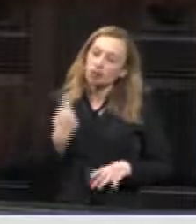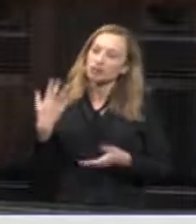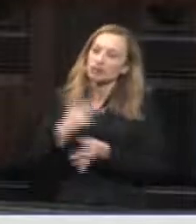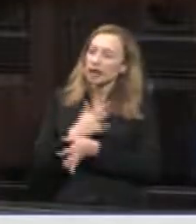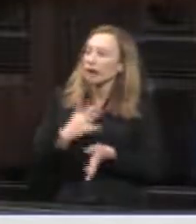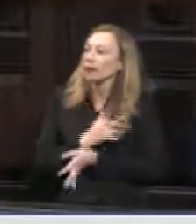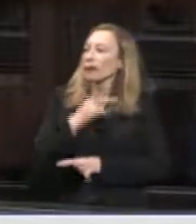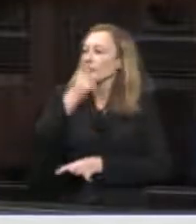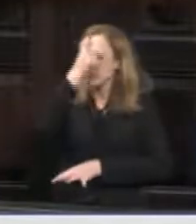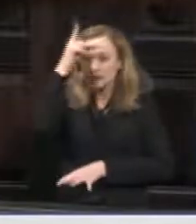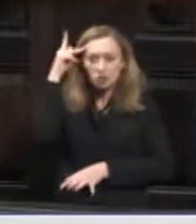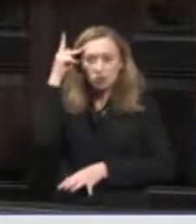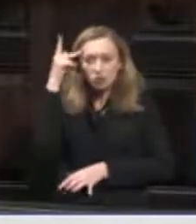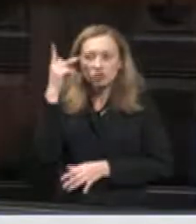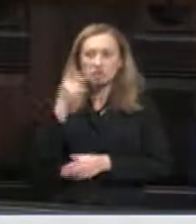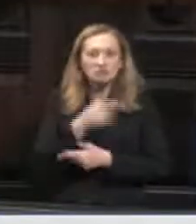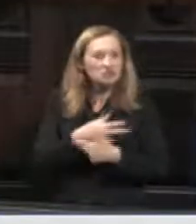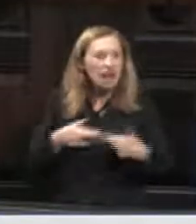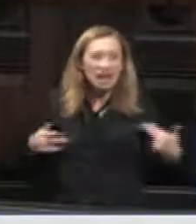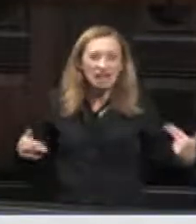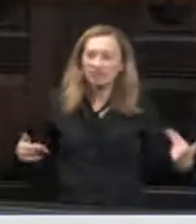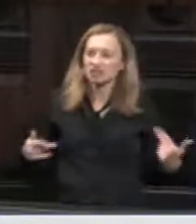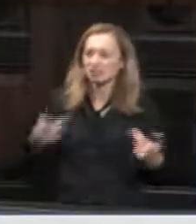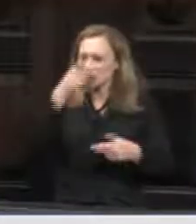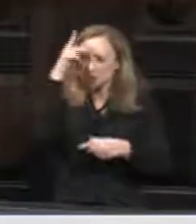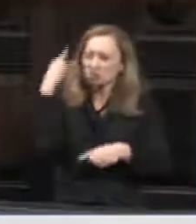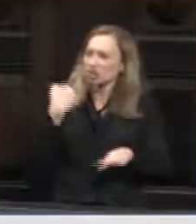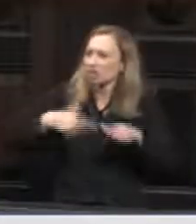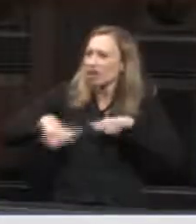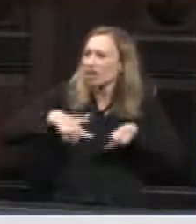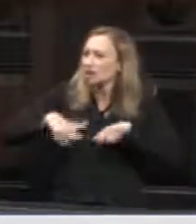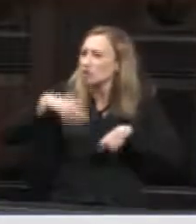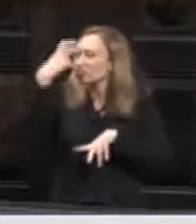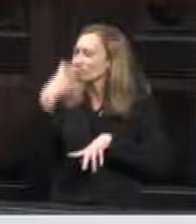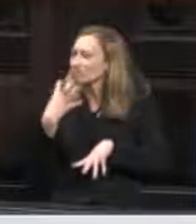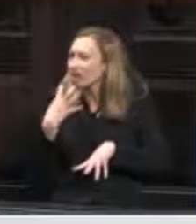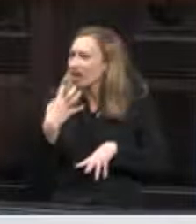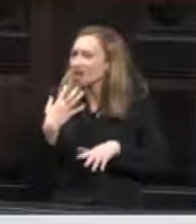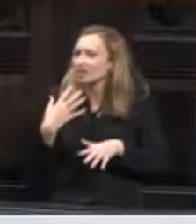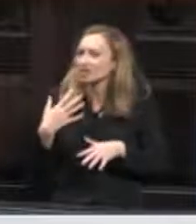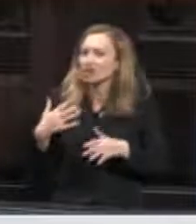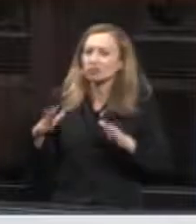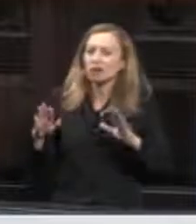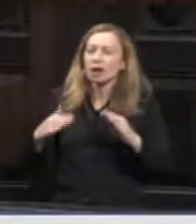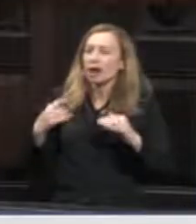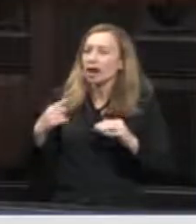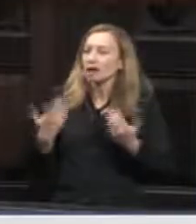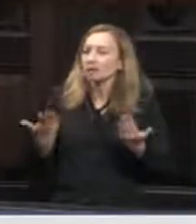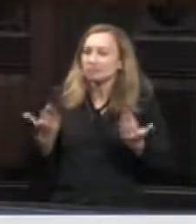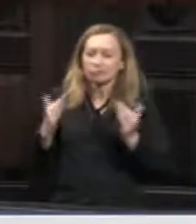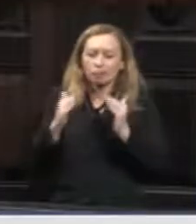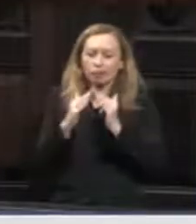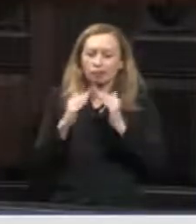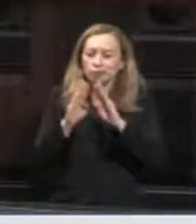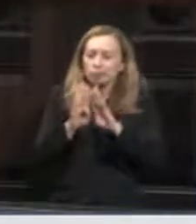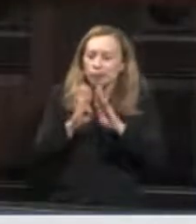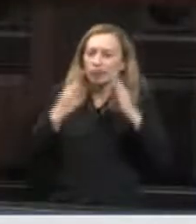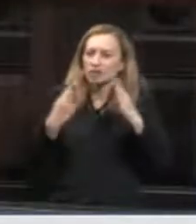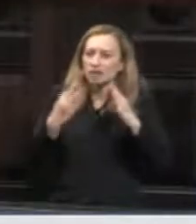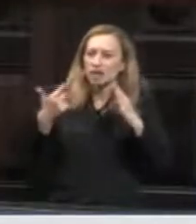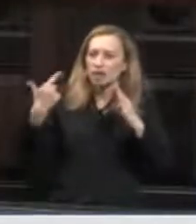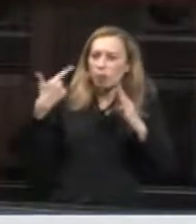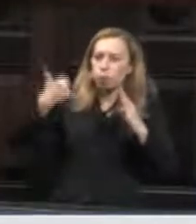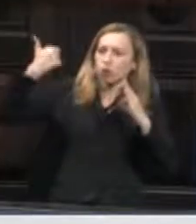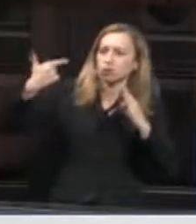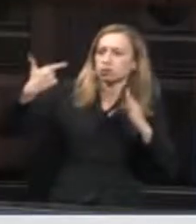pessoas honradas, pessoas sérias, trabalhadoras, são abordadas na porta de casa, é atingido